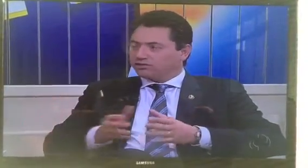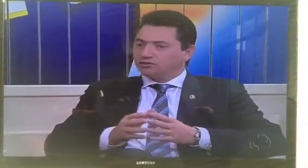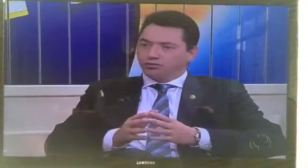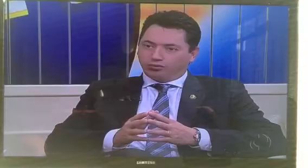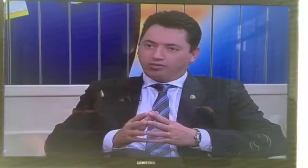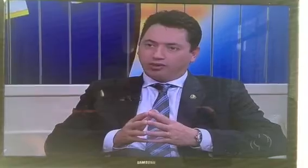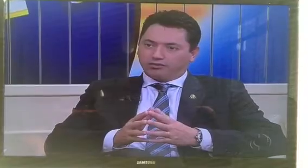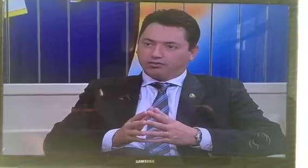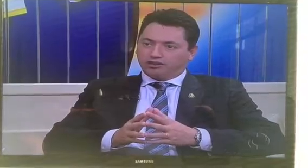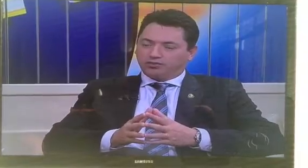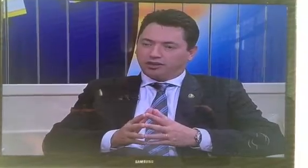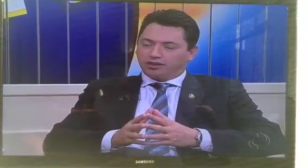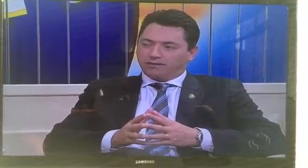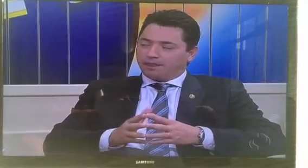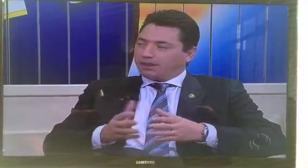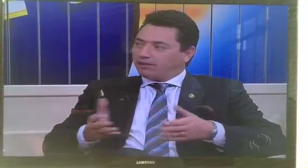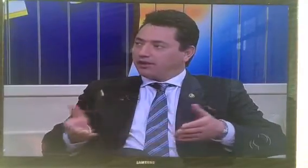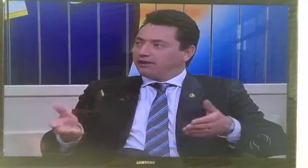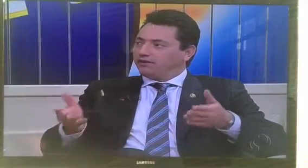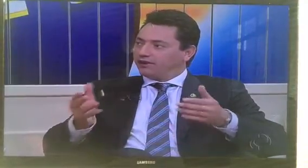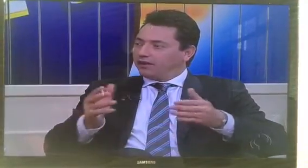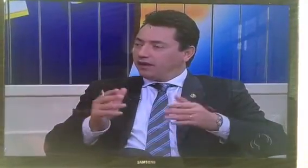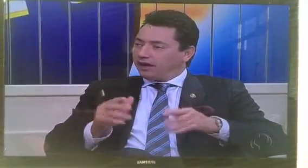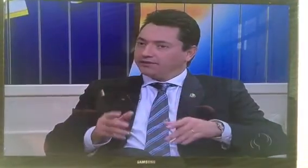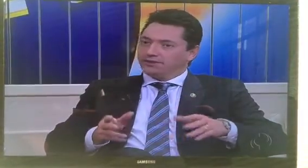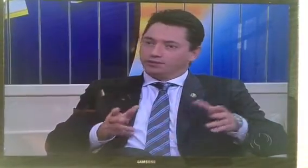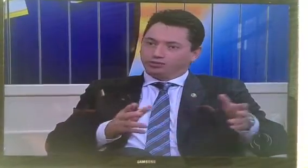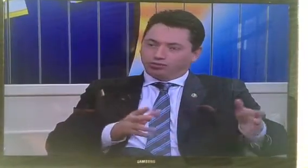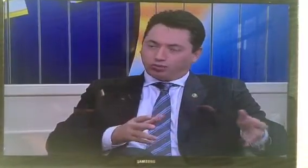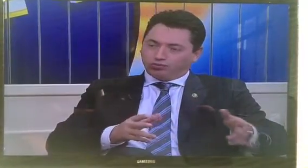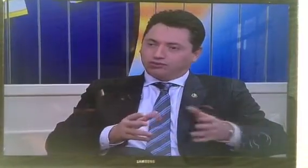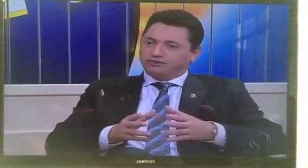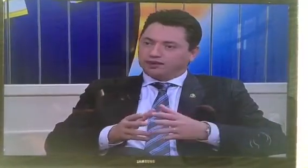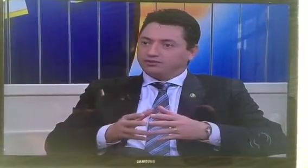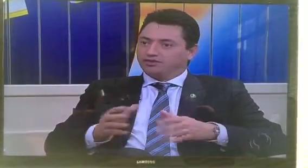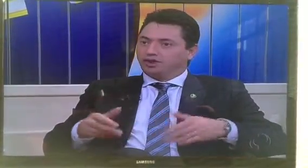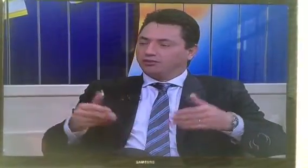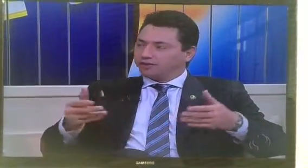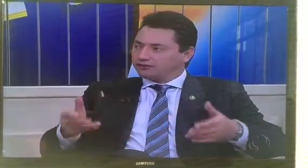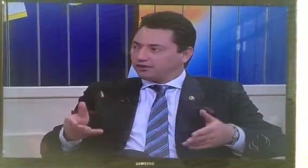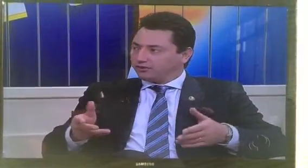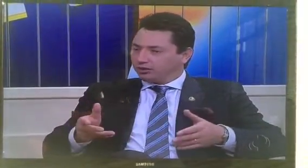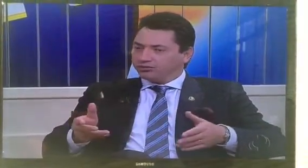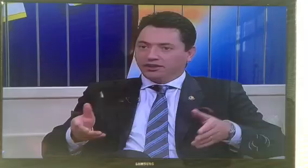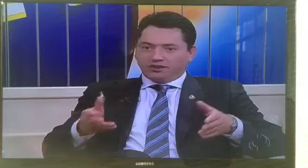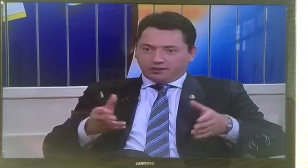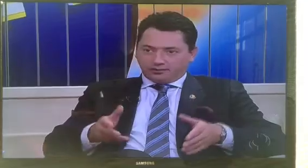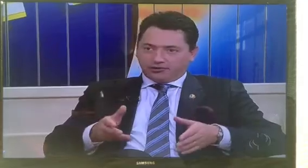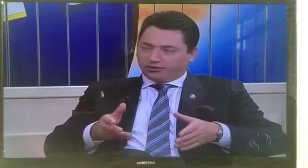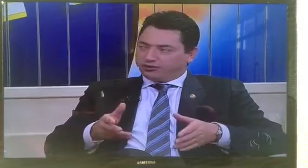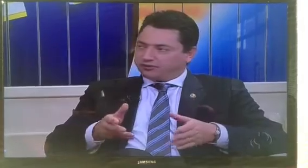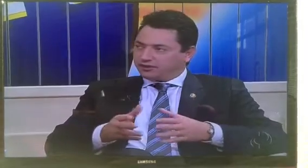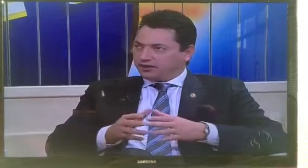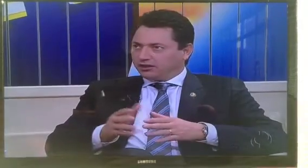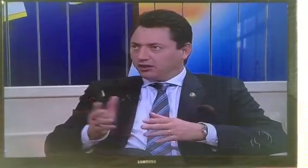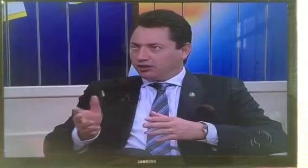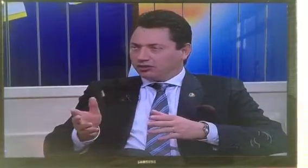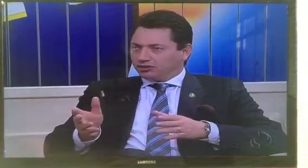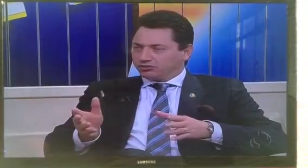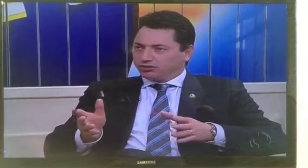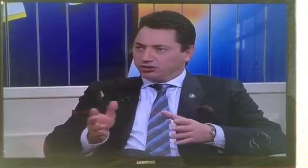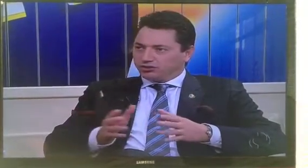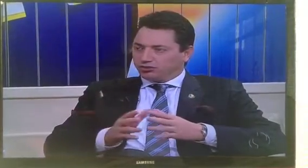conversando inclusive com o governador do estado do Paraná, para que ele venha, a exemplo dos outros estados que já ofereceram imóveis, também oferecer.